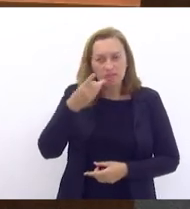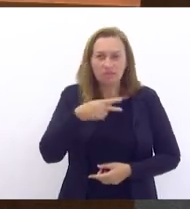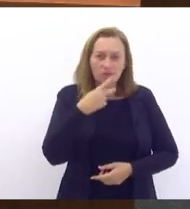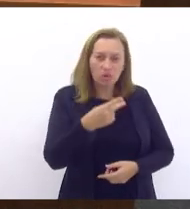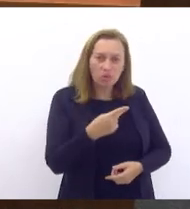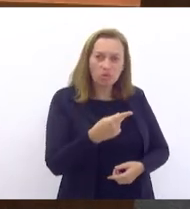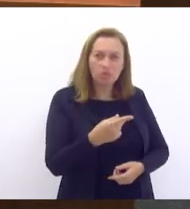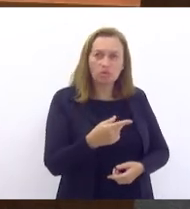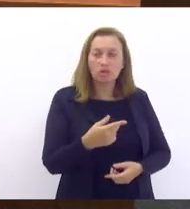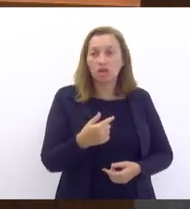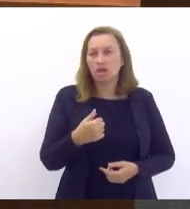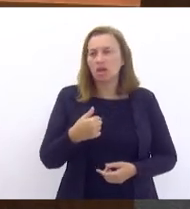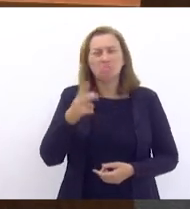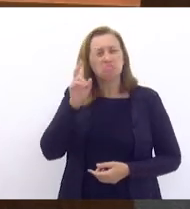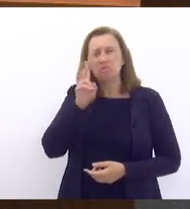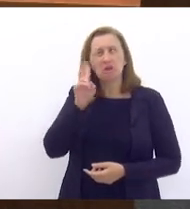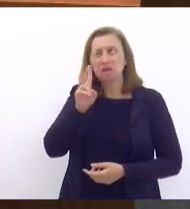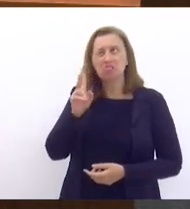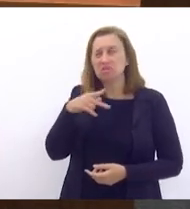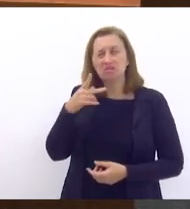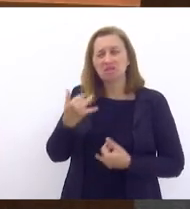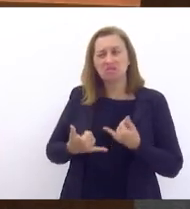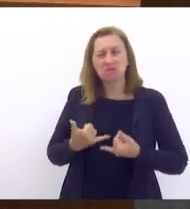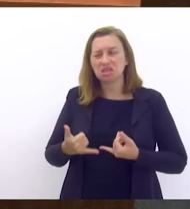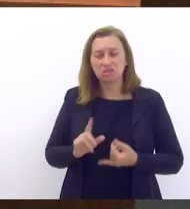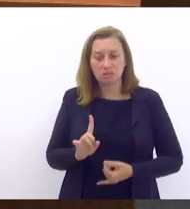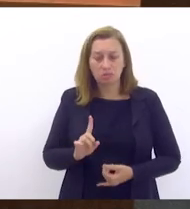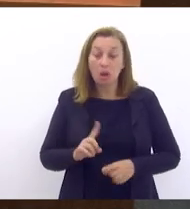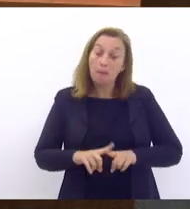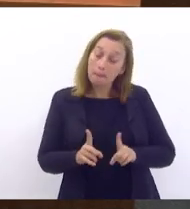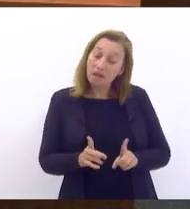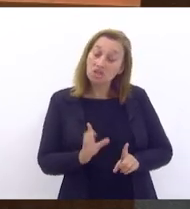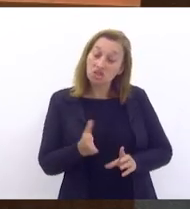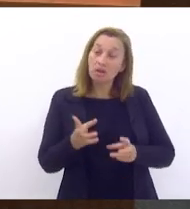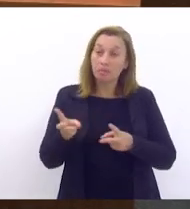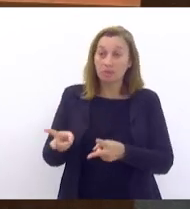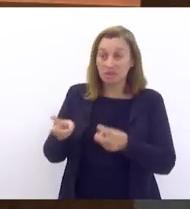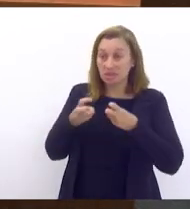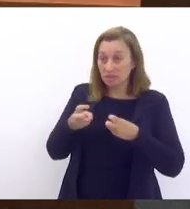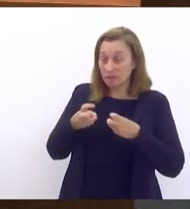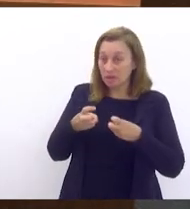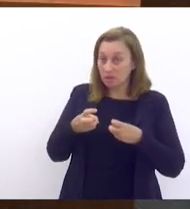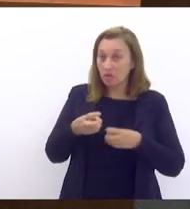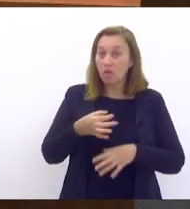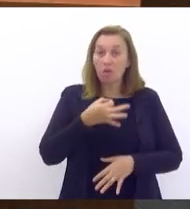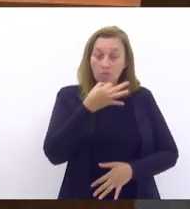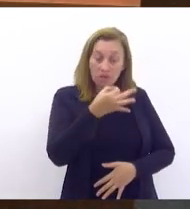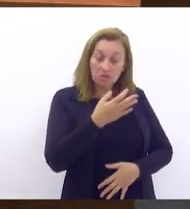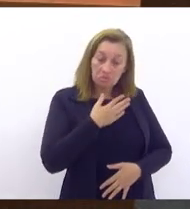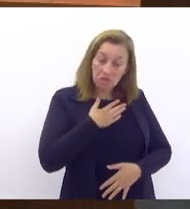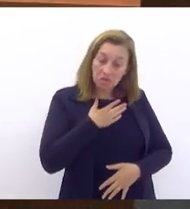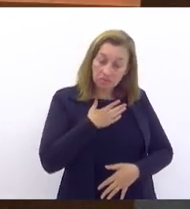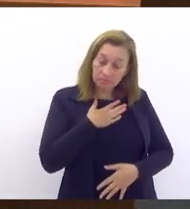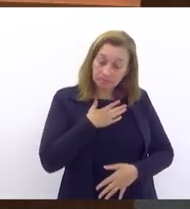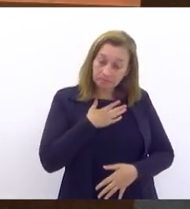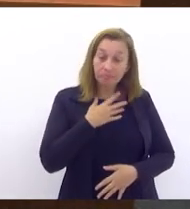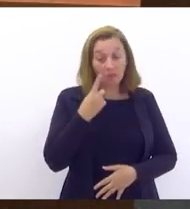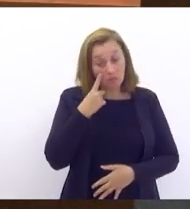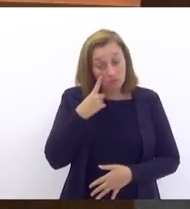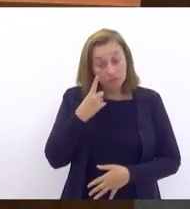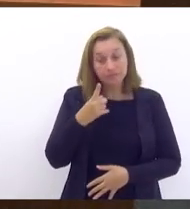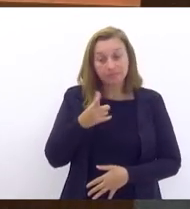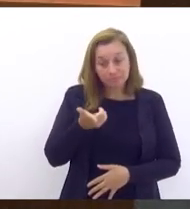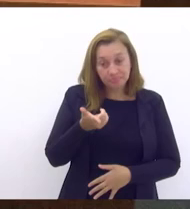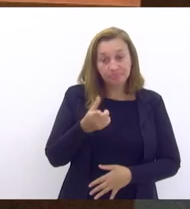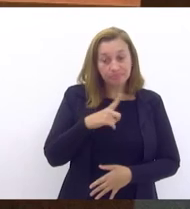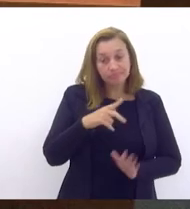isso. Olha, eu não me lembro de ter dito isso nem de brincadeira. Agora, quem já percebeu aqui as minhas posições, vai ver que